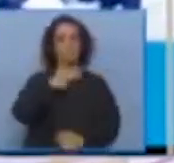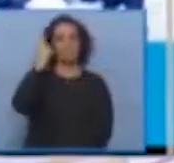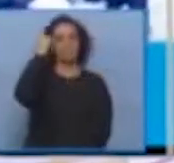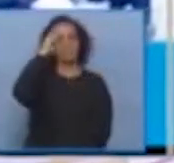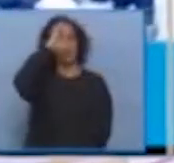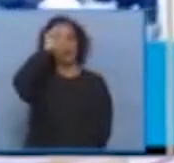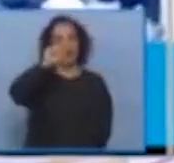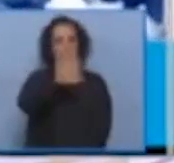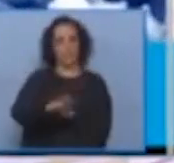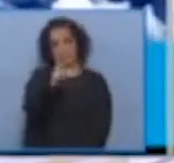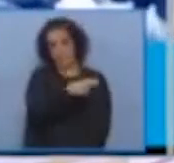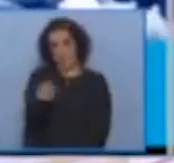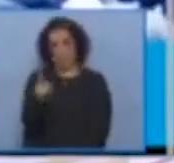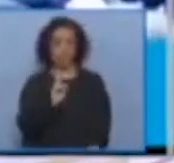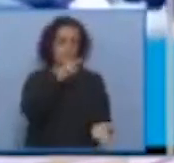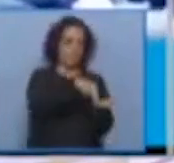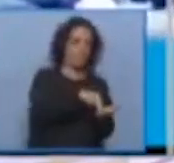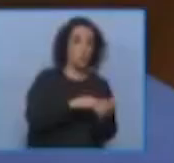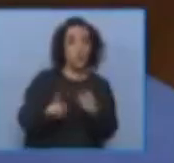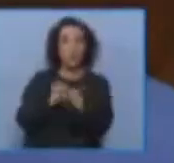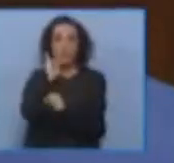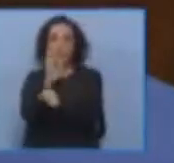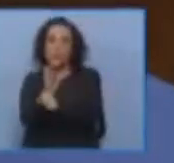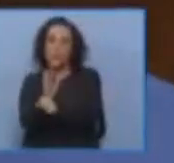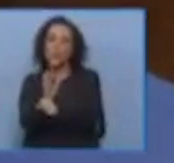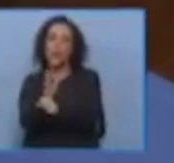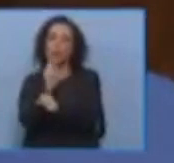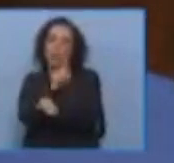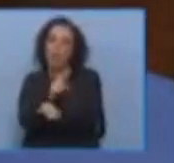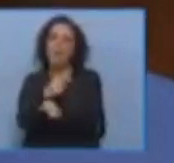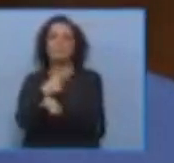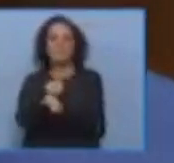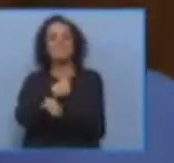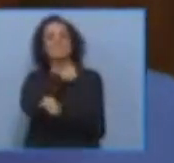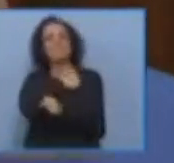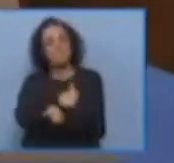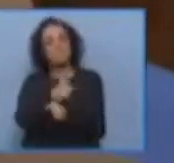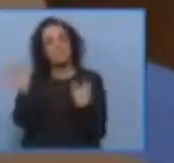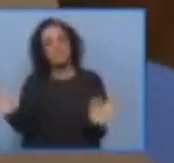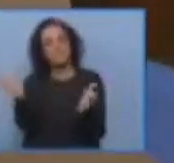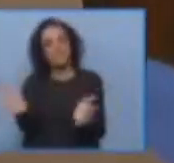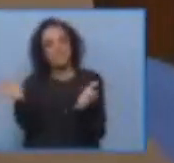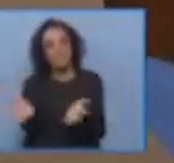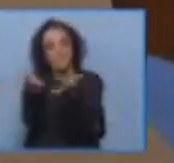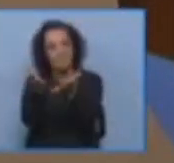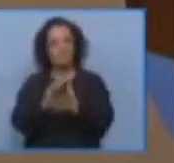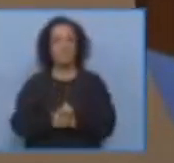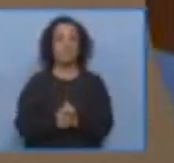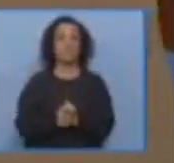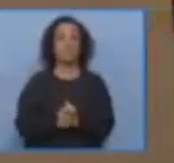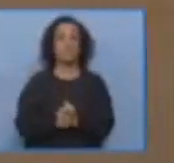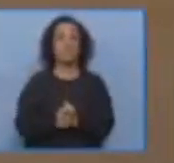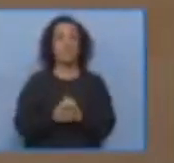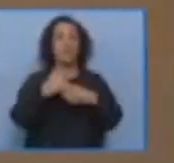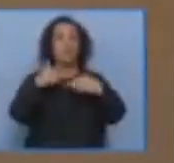depois vai a outros, quando o deixam ir, não é? Como pastor, sobretudo como pastor, das almas que lá estiverem, não é? E para